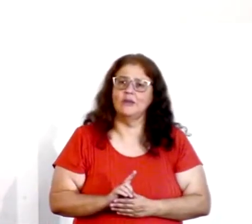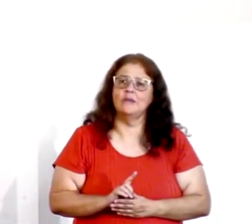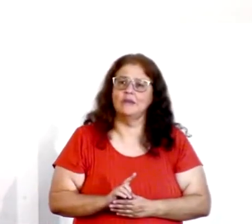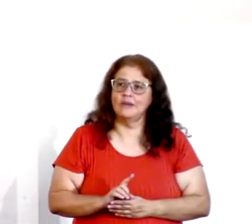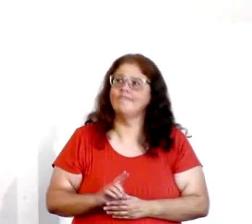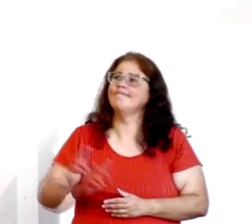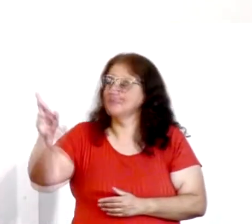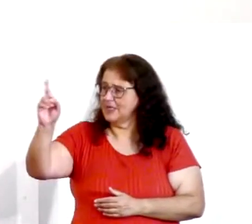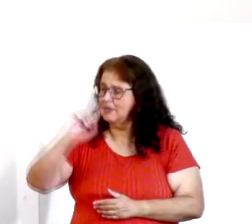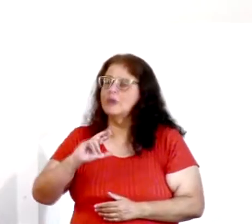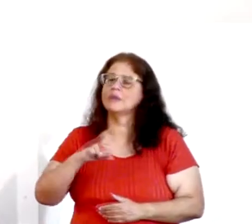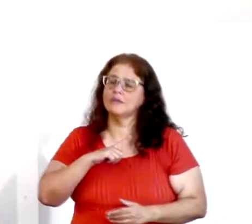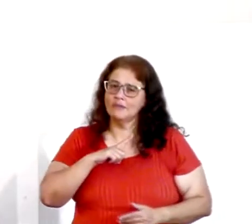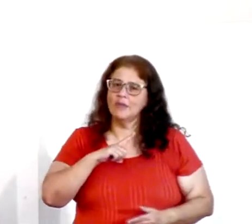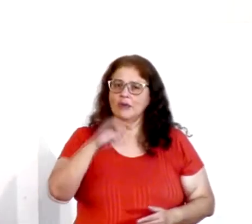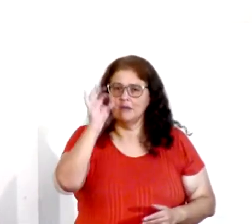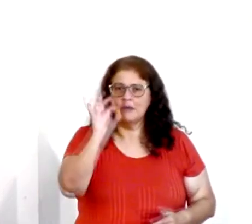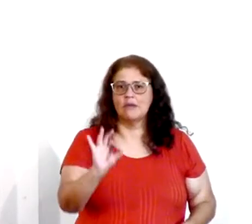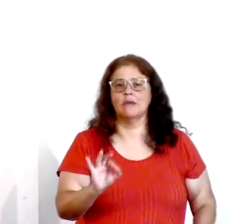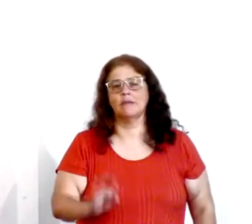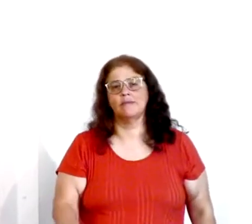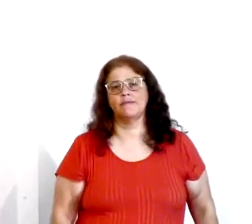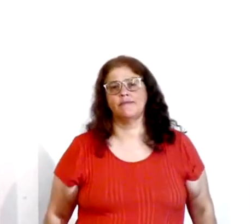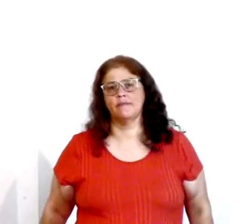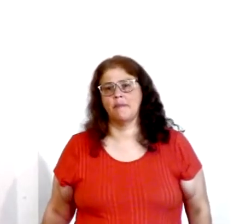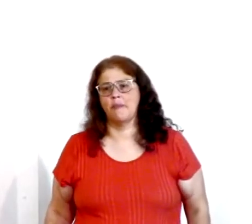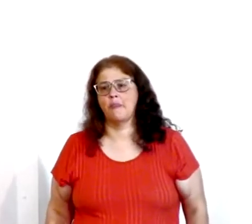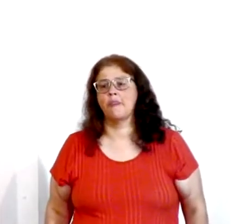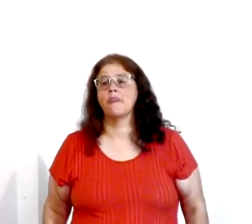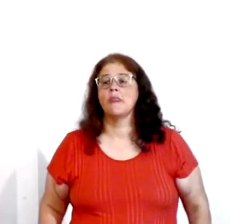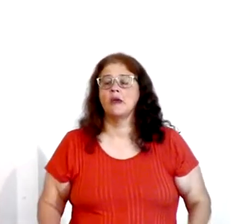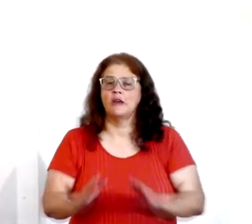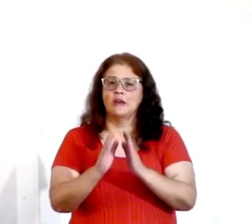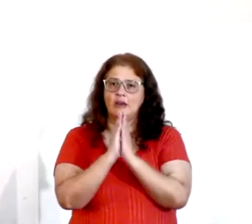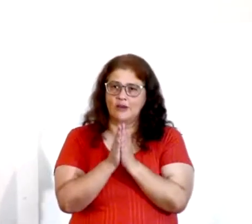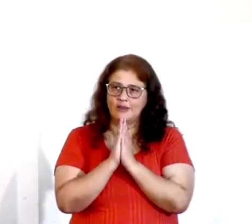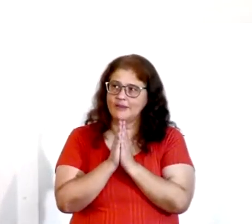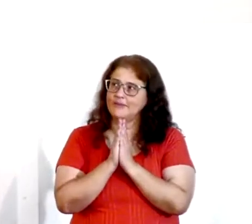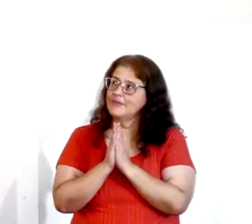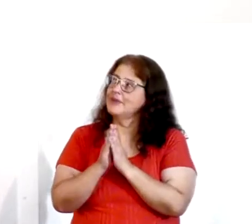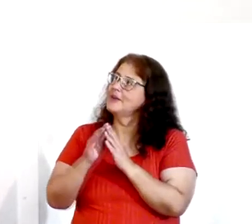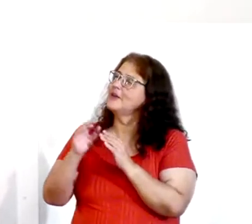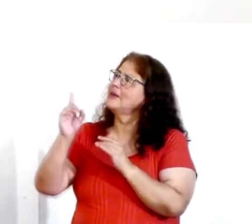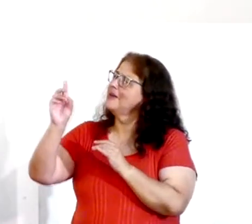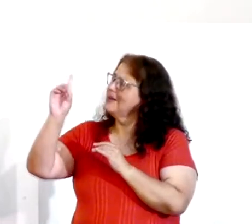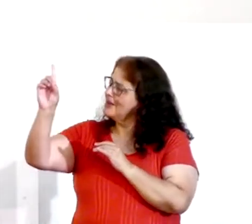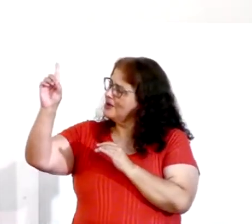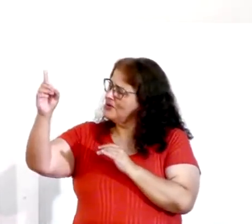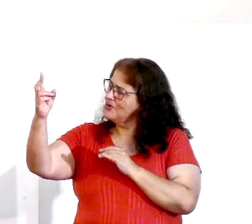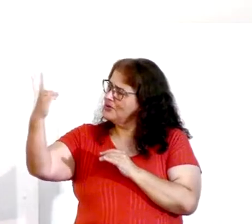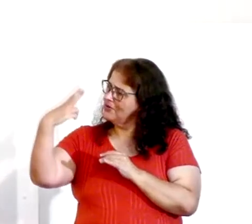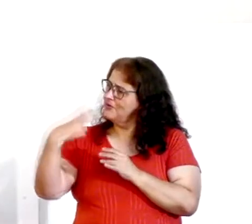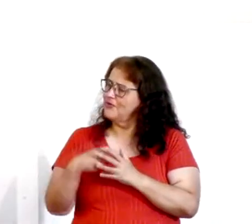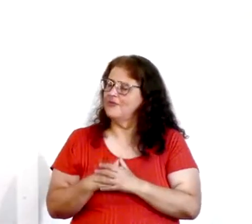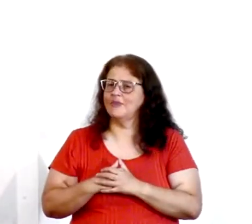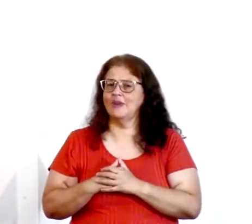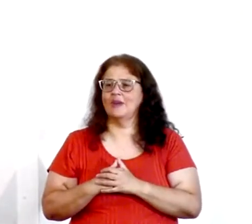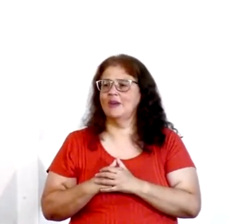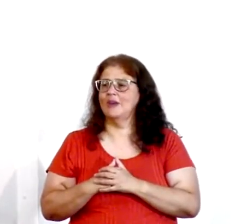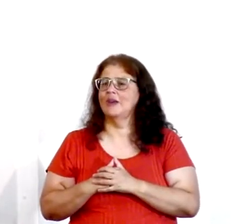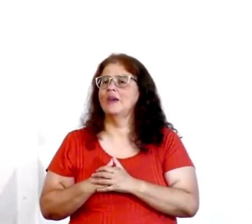ouvido. Esta é a oração que Deus ouve. A oração de